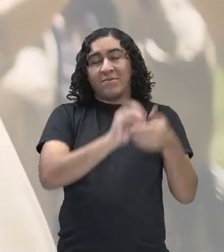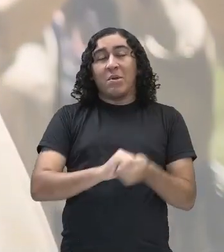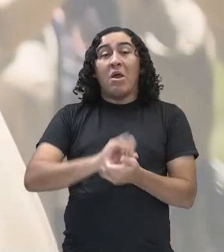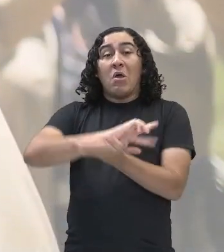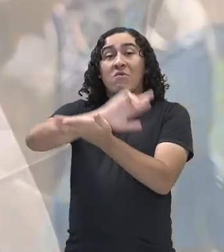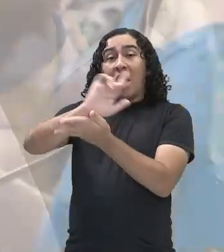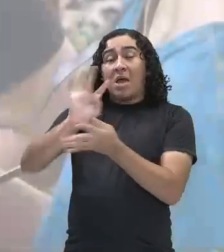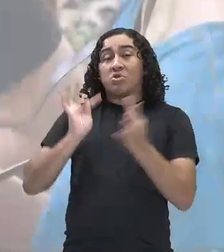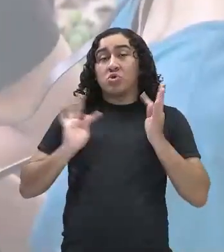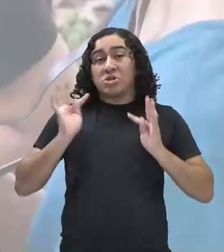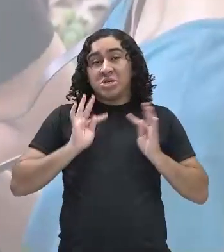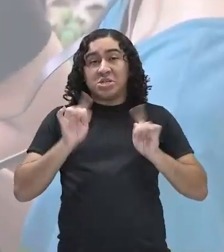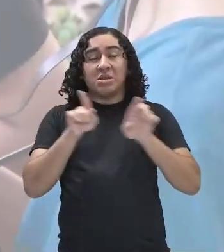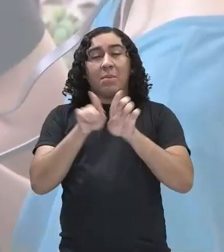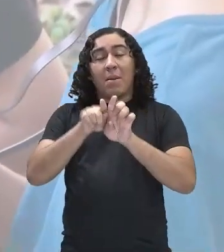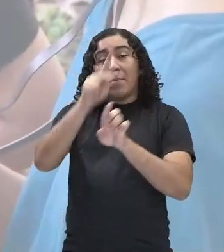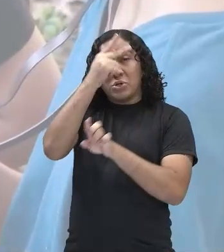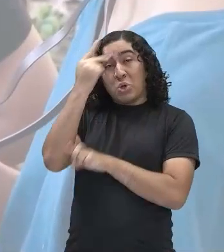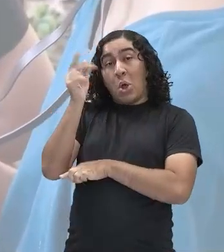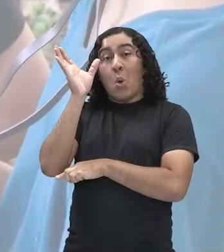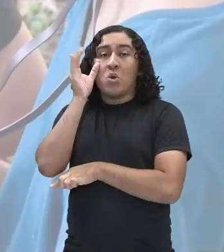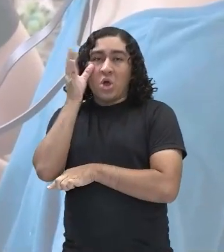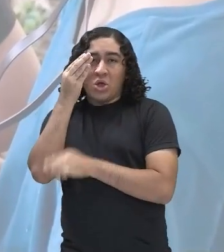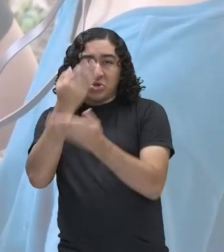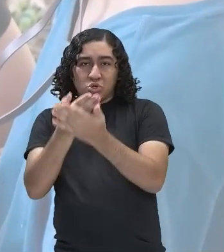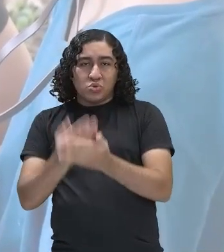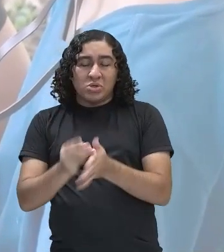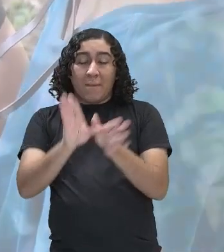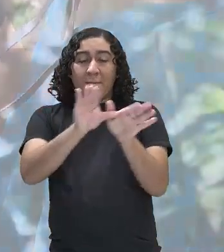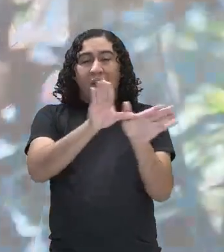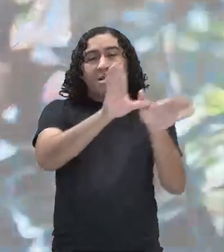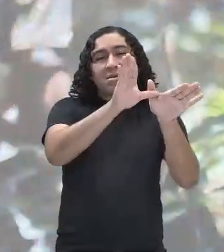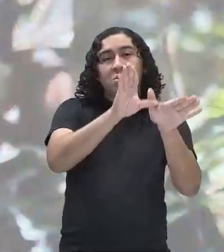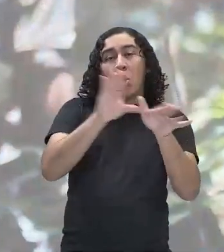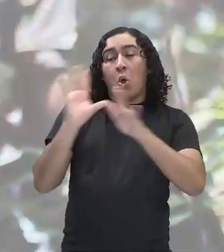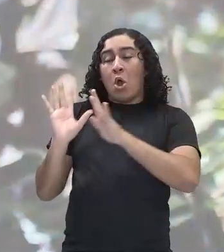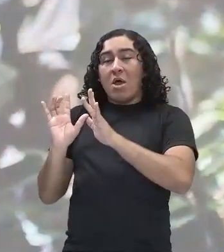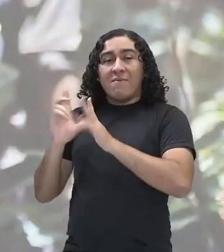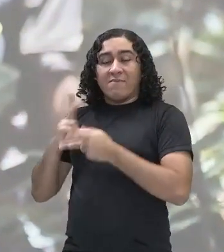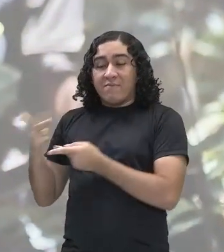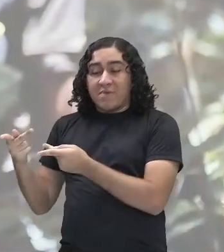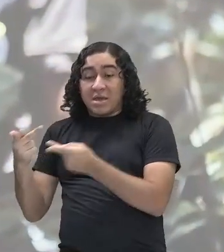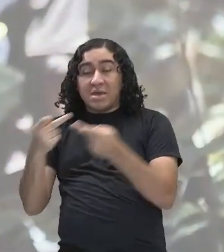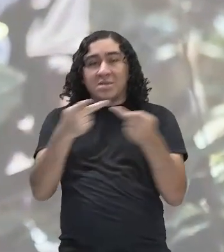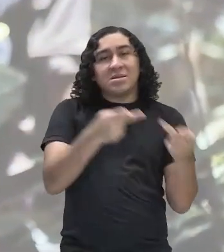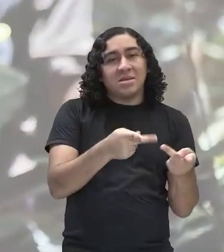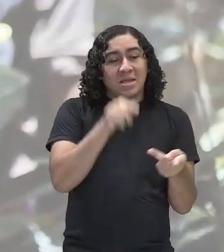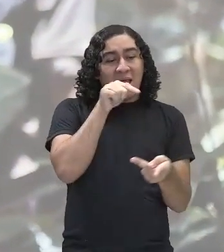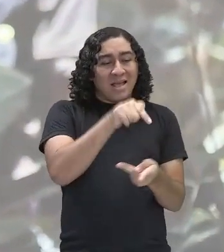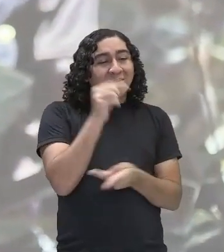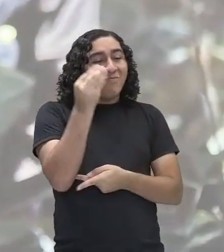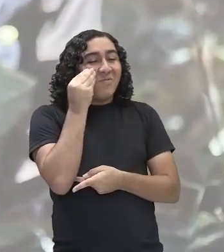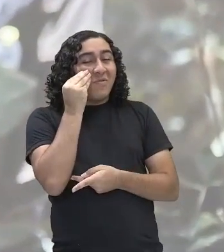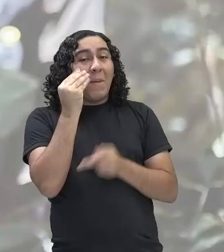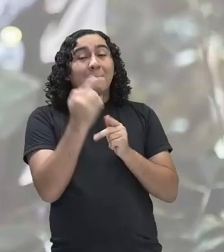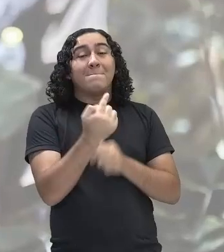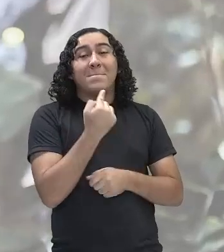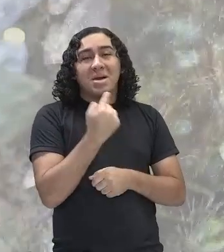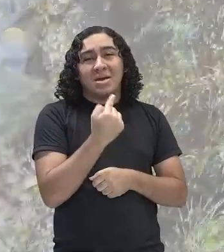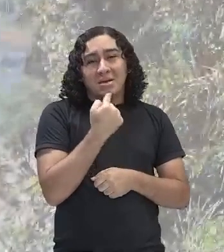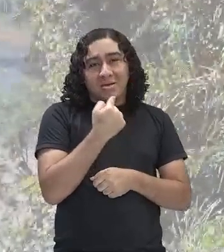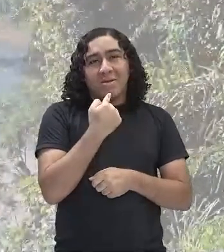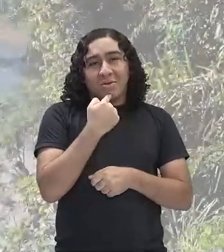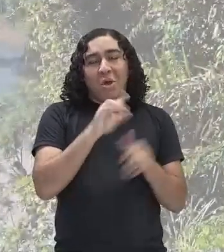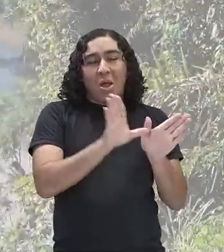e observadores de pássaros vêm de todo o mundo para testemunhar essa maravilha da natureza.